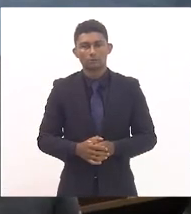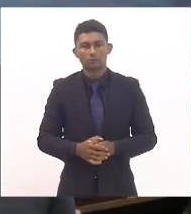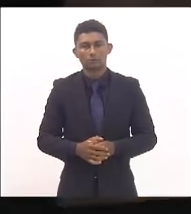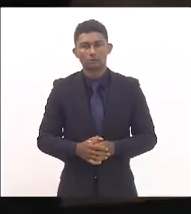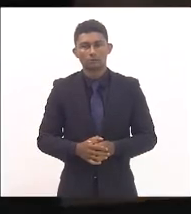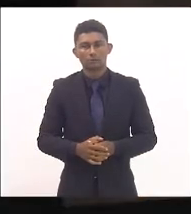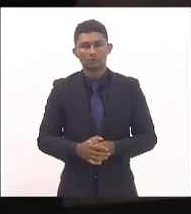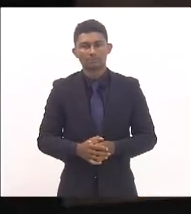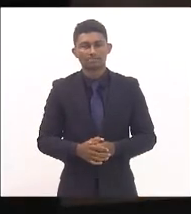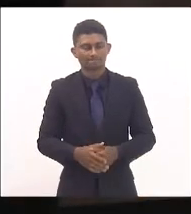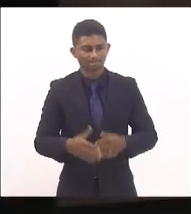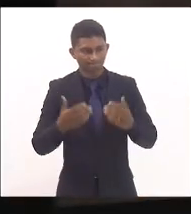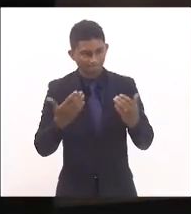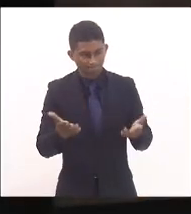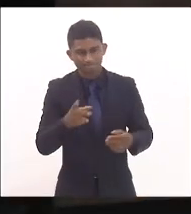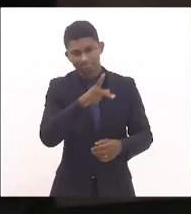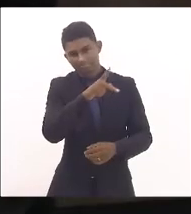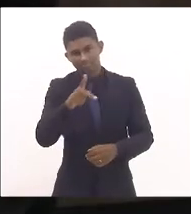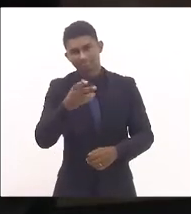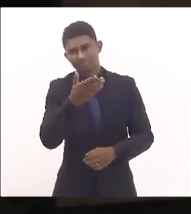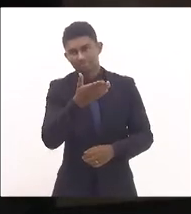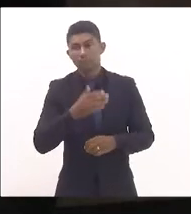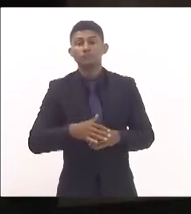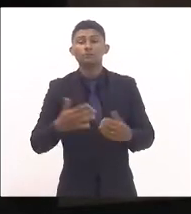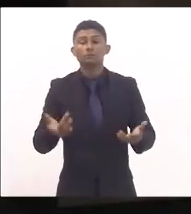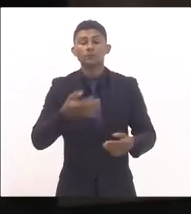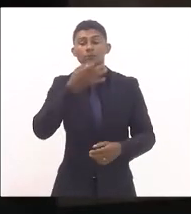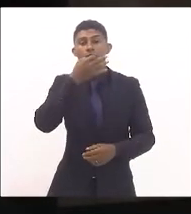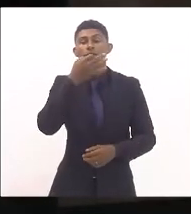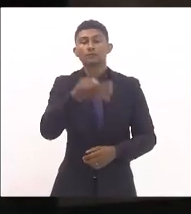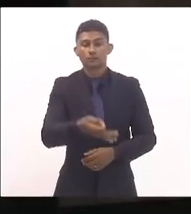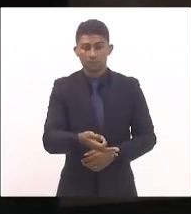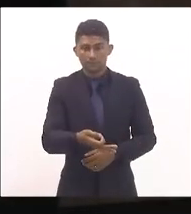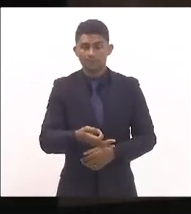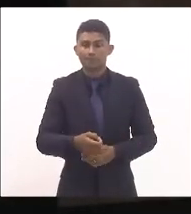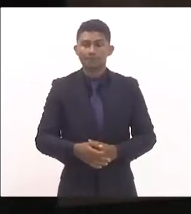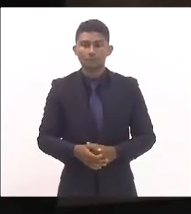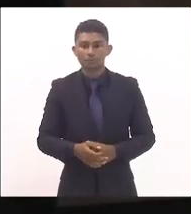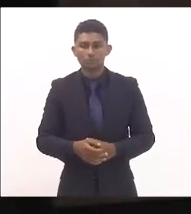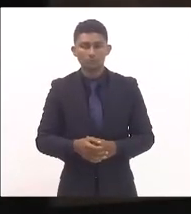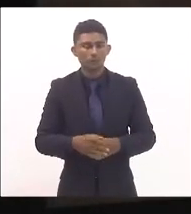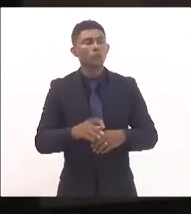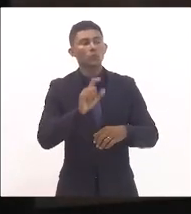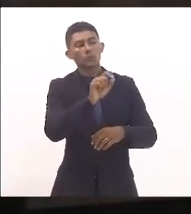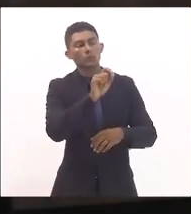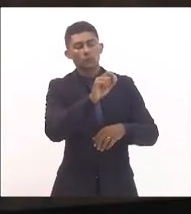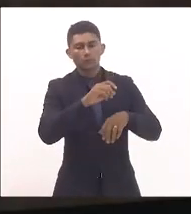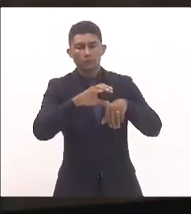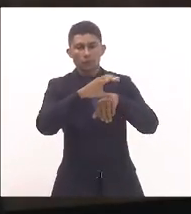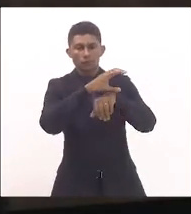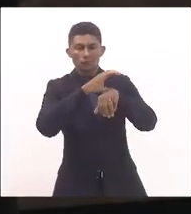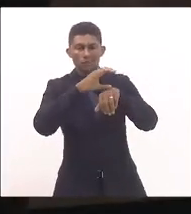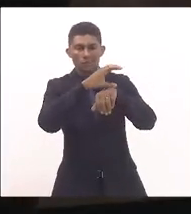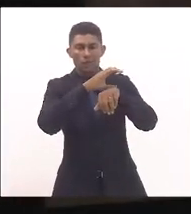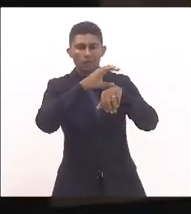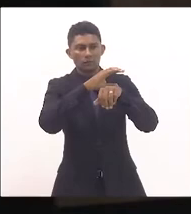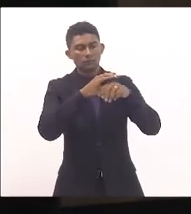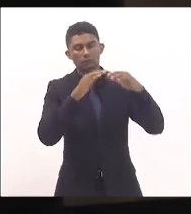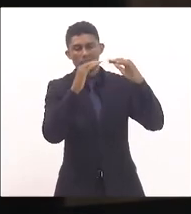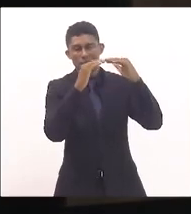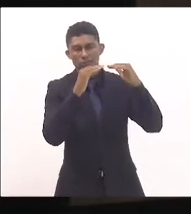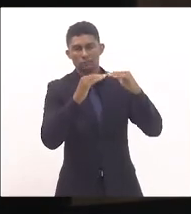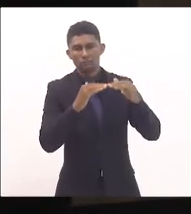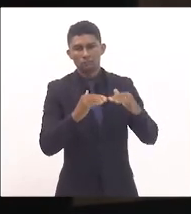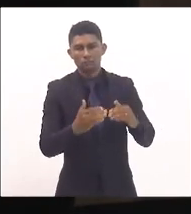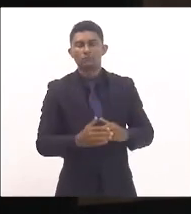Senhor presidente, o parecer é pela constitucionalidade